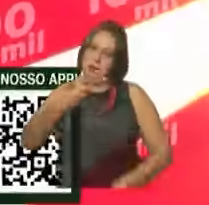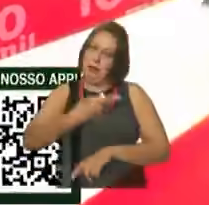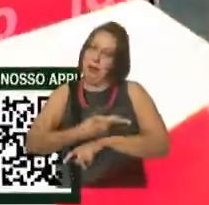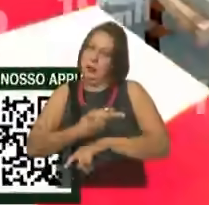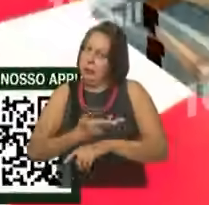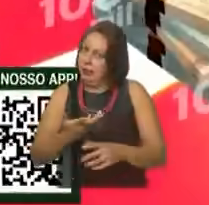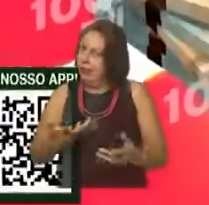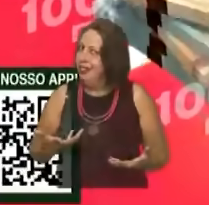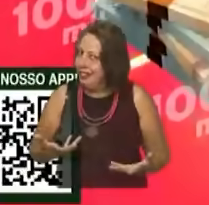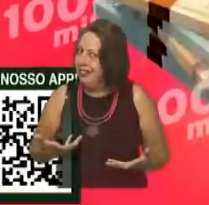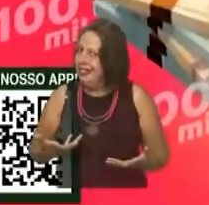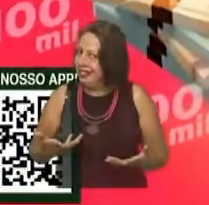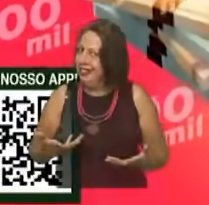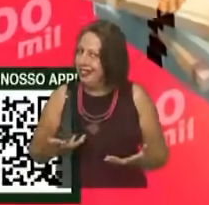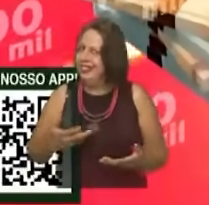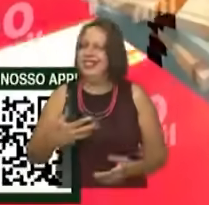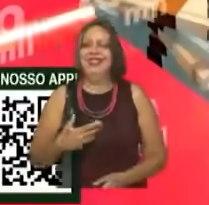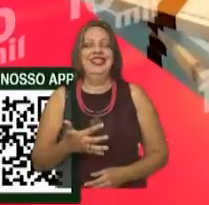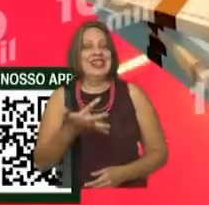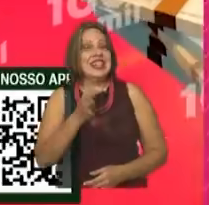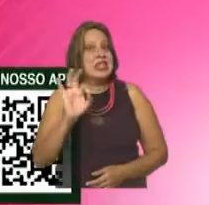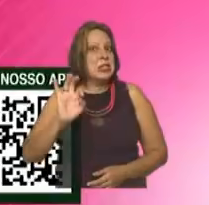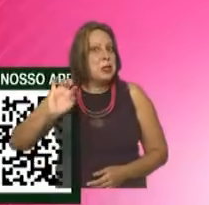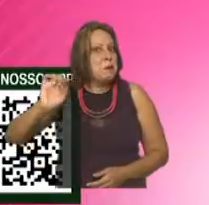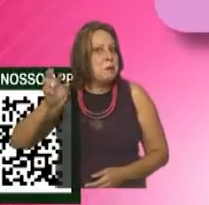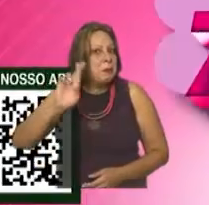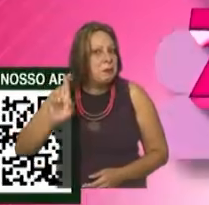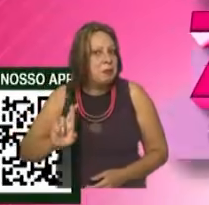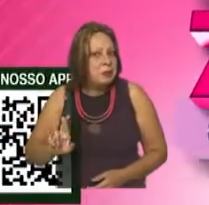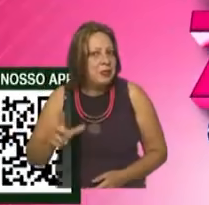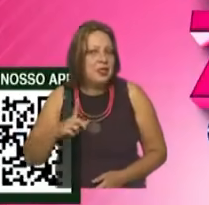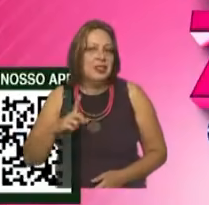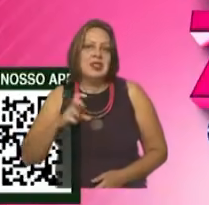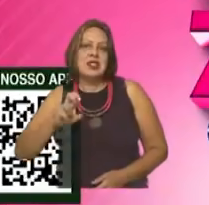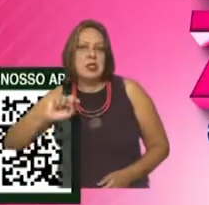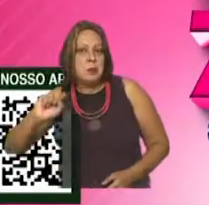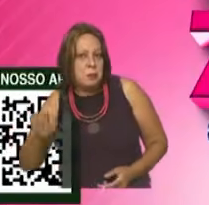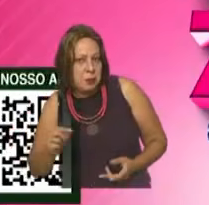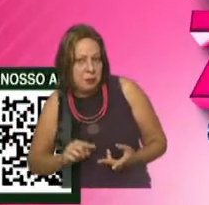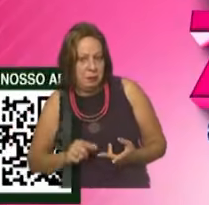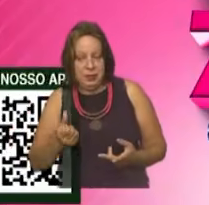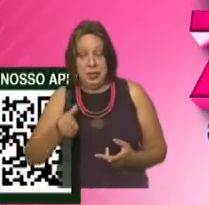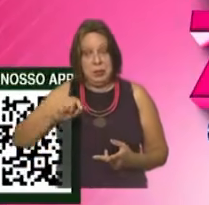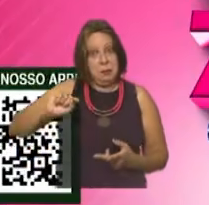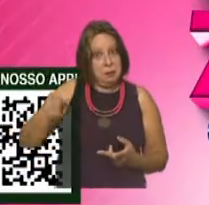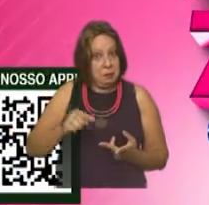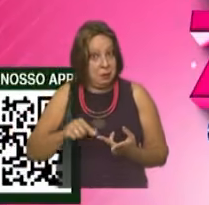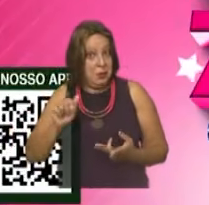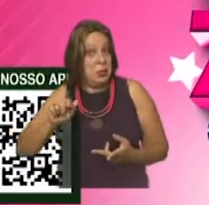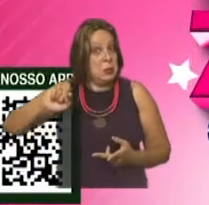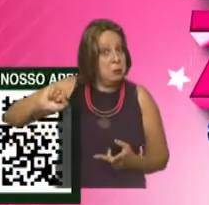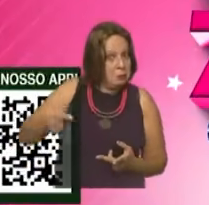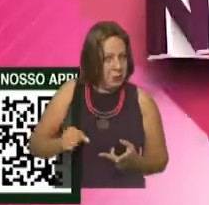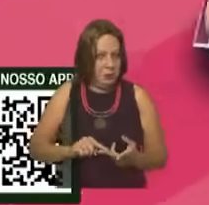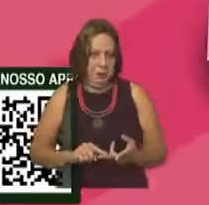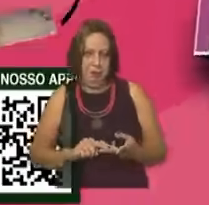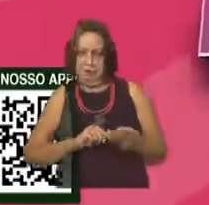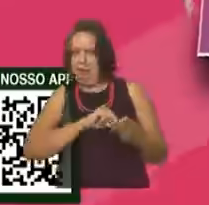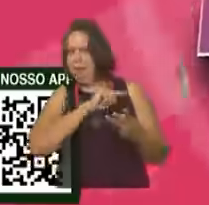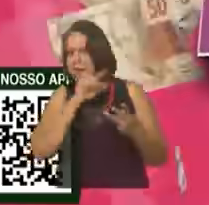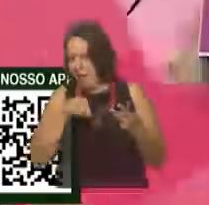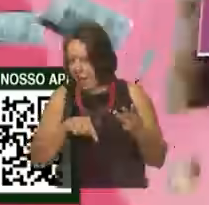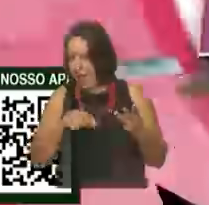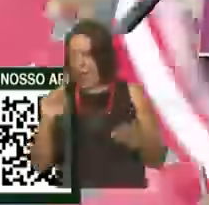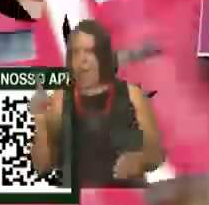do Caju Cap. 100 mil reais. Uhum. E ela ainda pode ganhar 5 mil no primeiro prêmio, 6 mil no segundo e 7 mil no terceiro. O